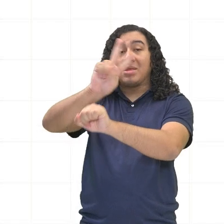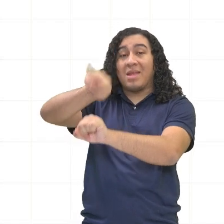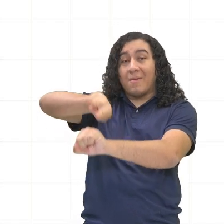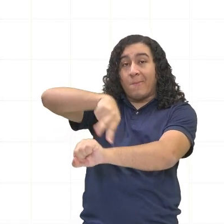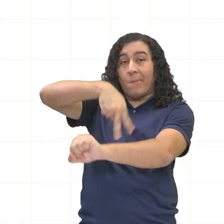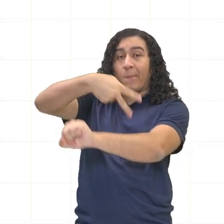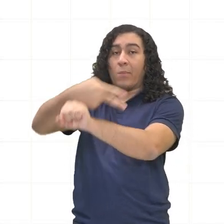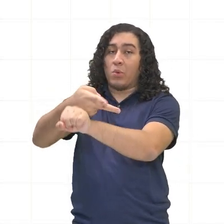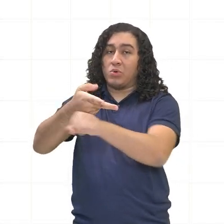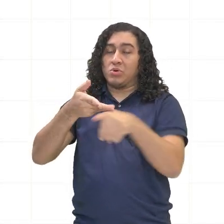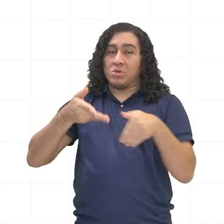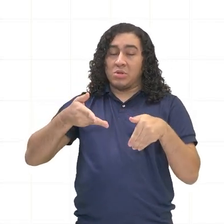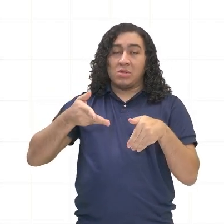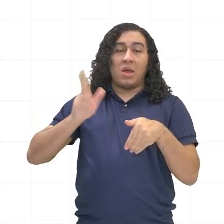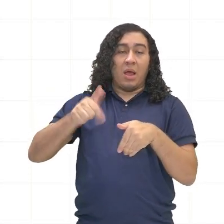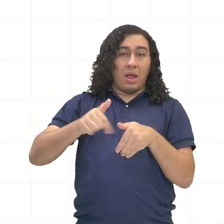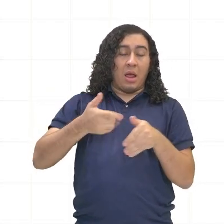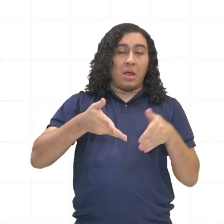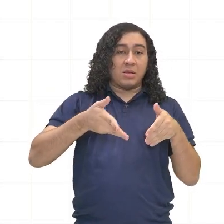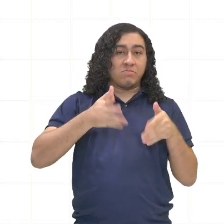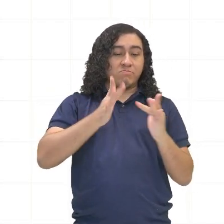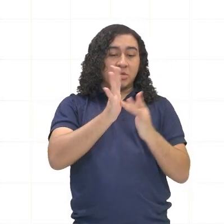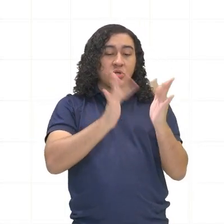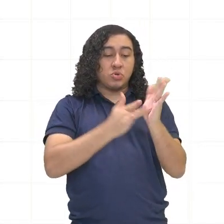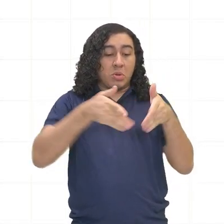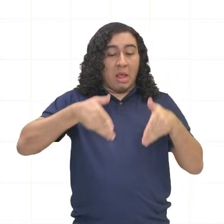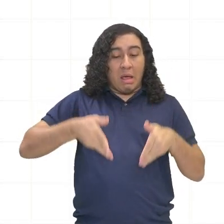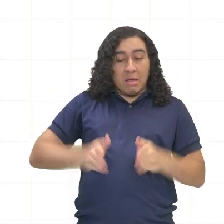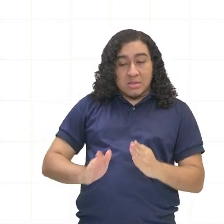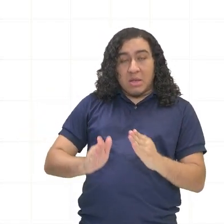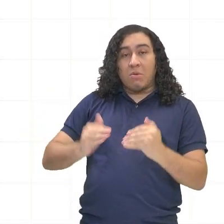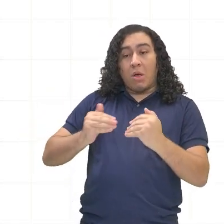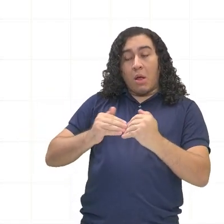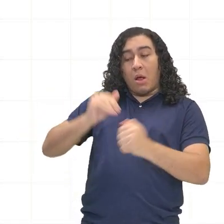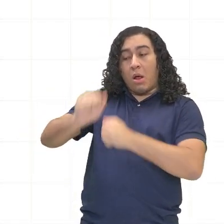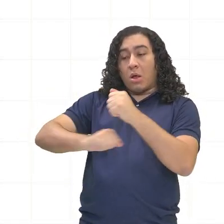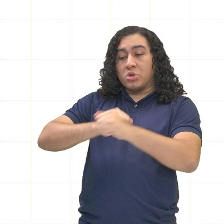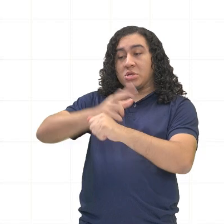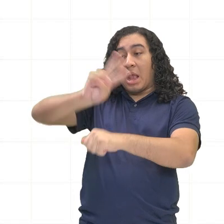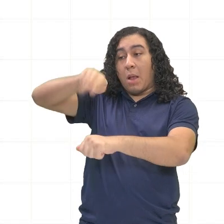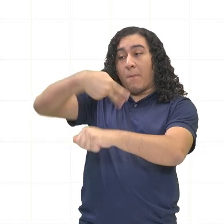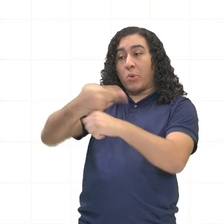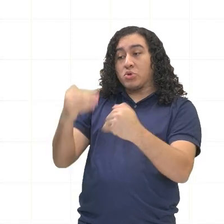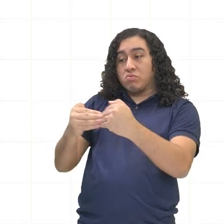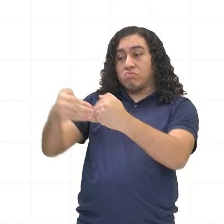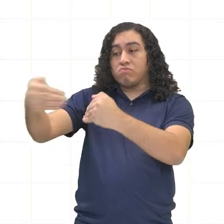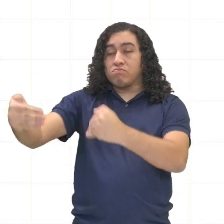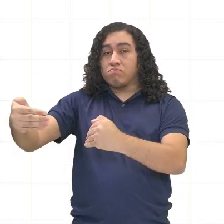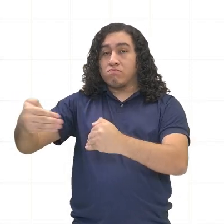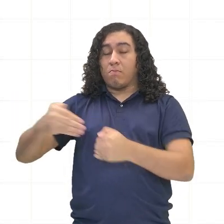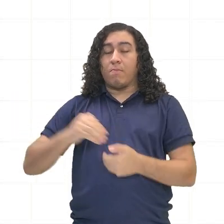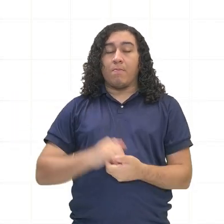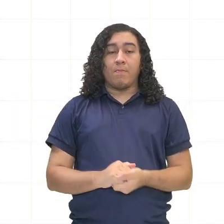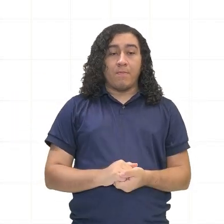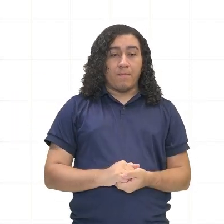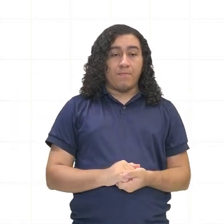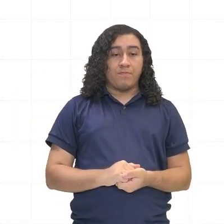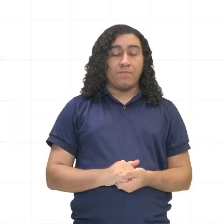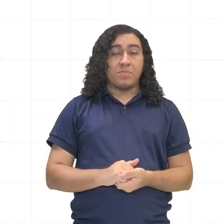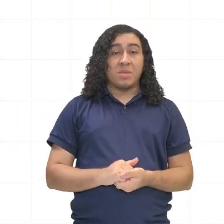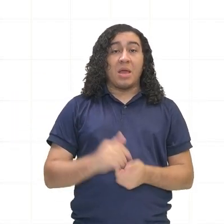a chegada de Cristo ao mundo. E nós temos um terceiro calendário, que é o